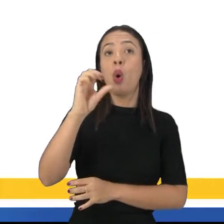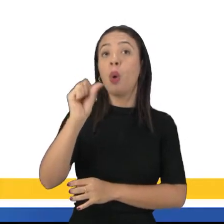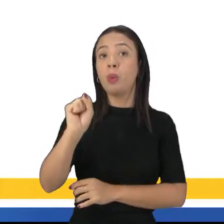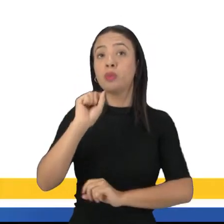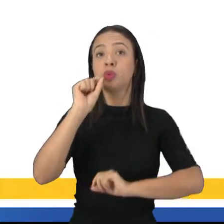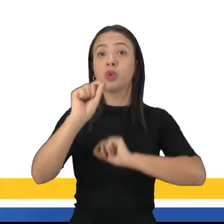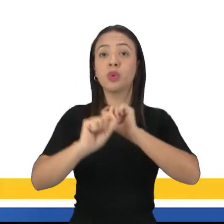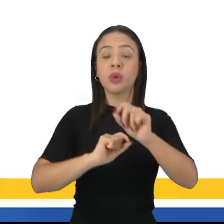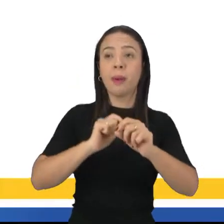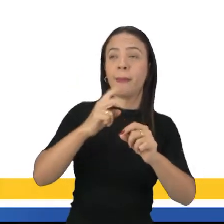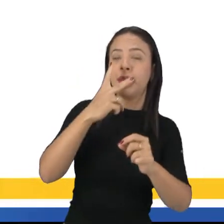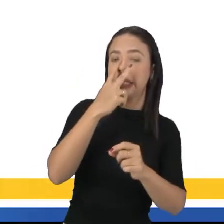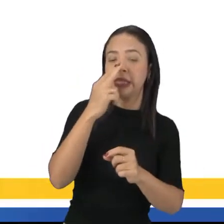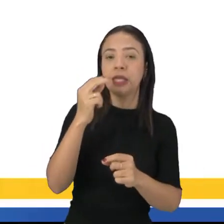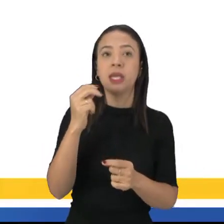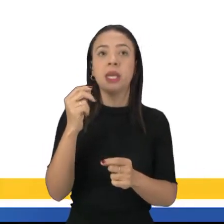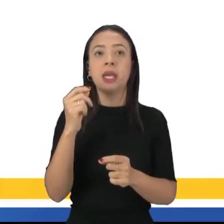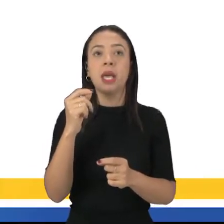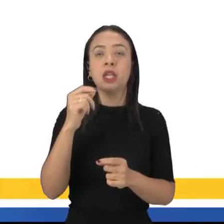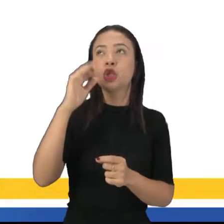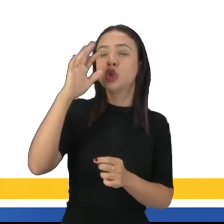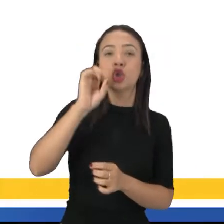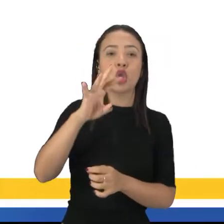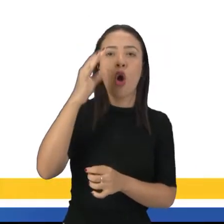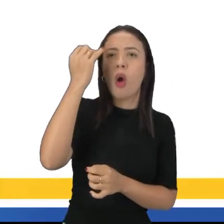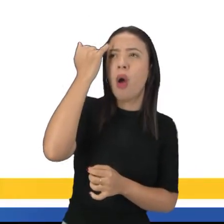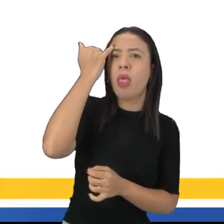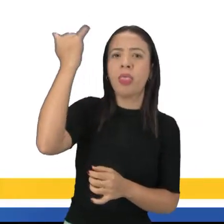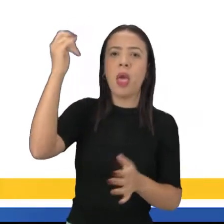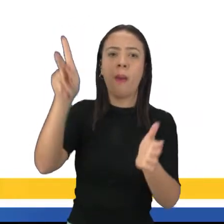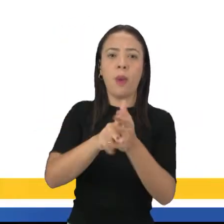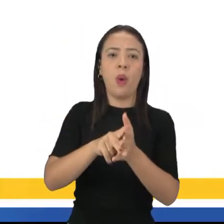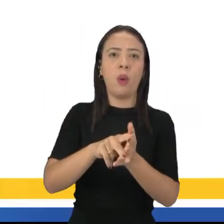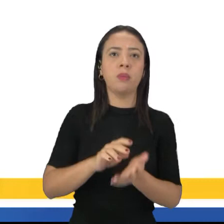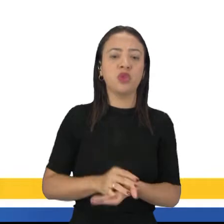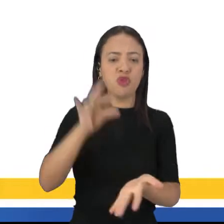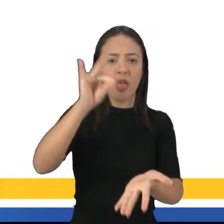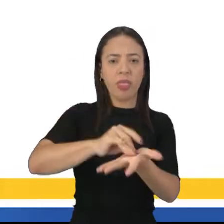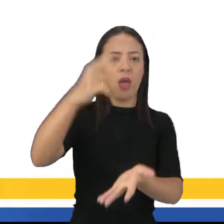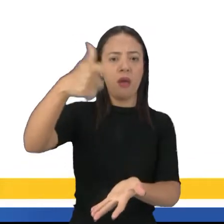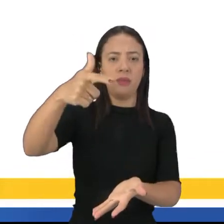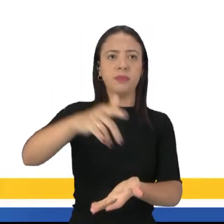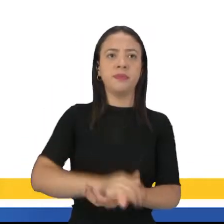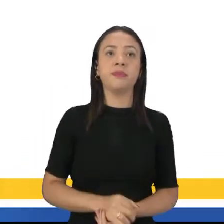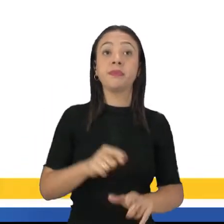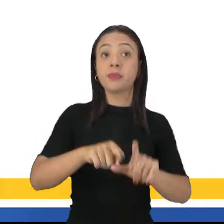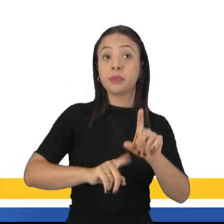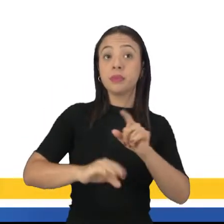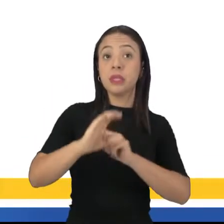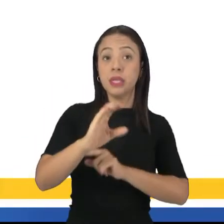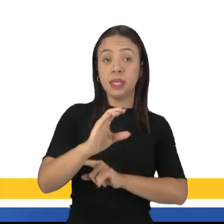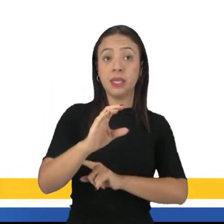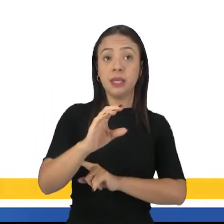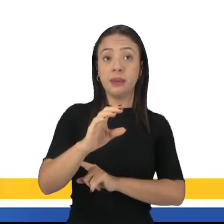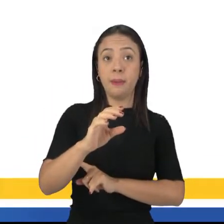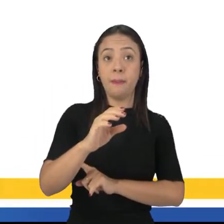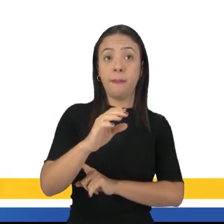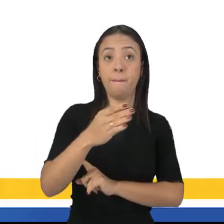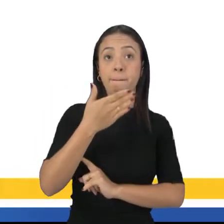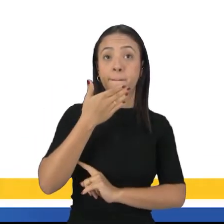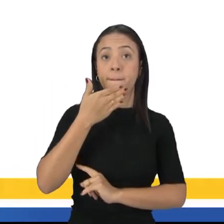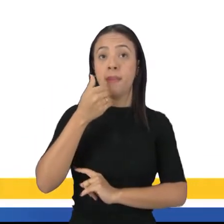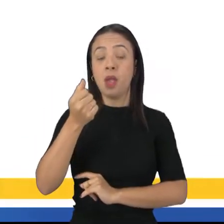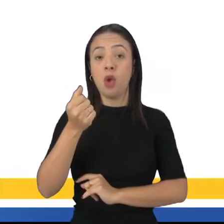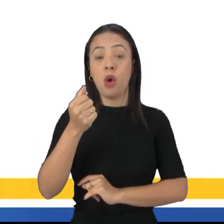seja, uma coisa ideológica que está no mundo das ideias, não é prático. C, prefere a denominação